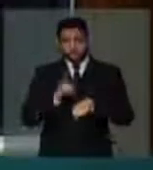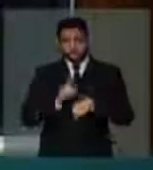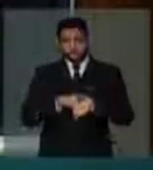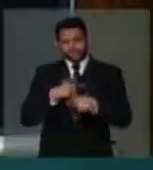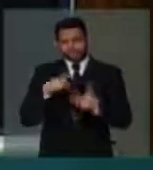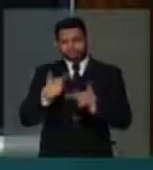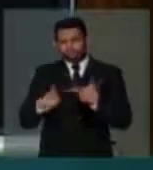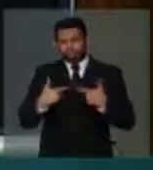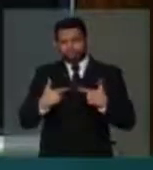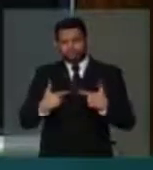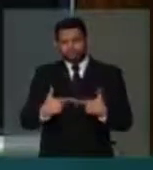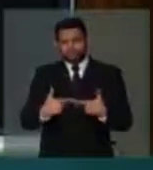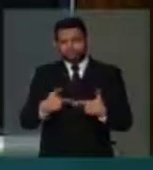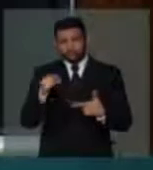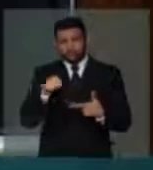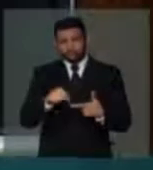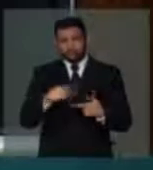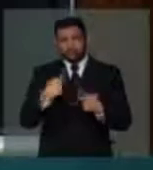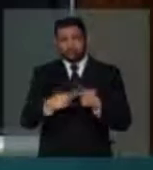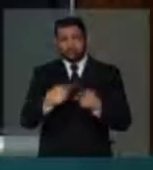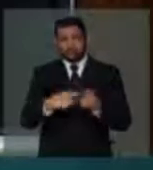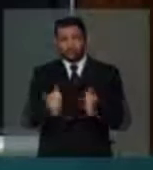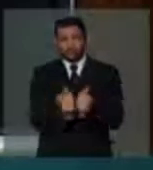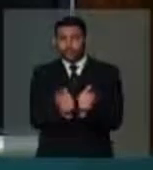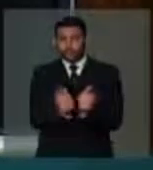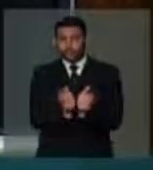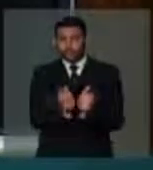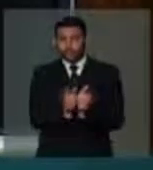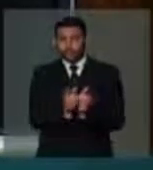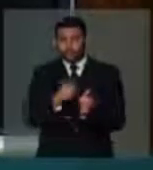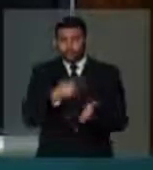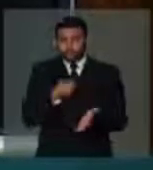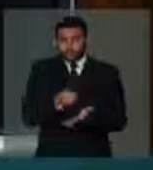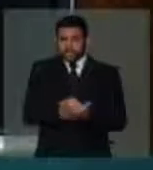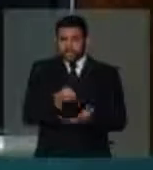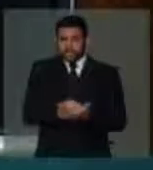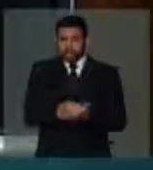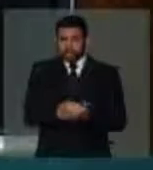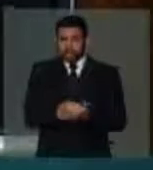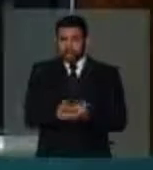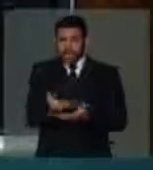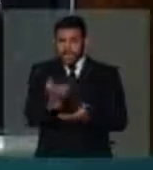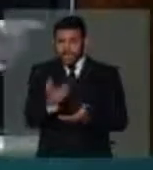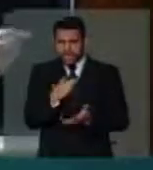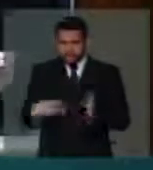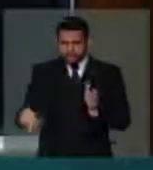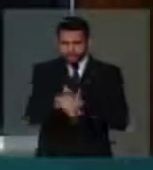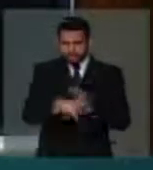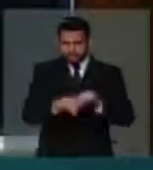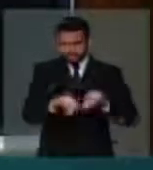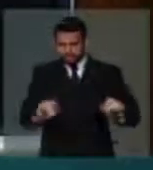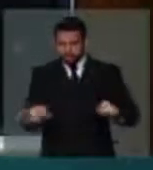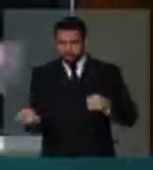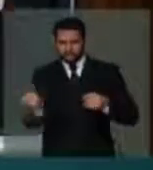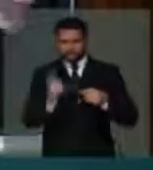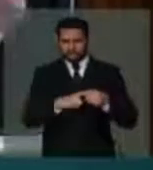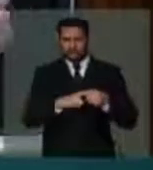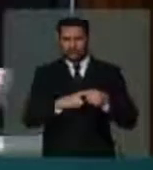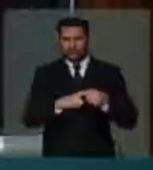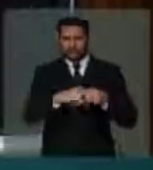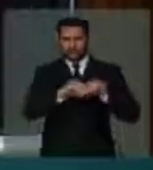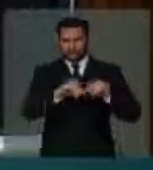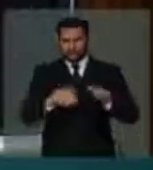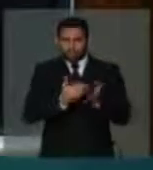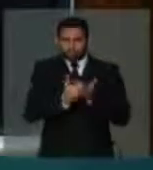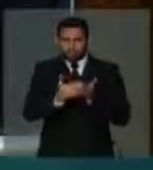grave conflito, porque estas comunidades estão determinadas a recuperarem aquilo que é seu, as suas